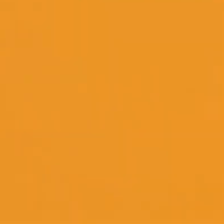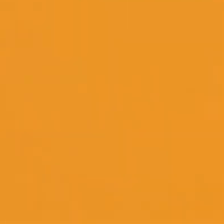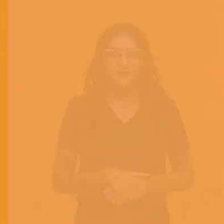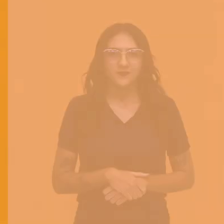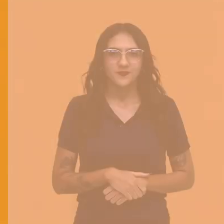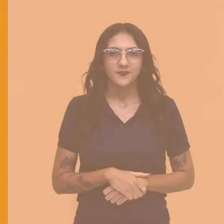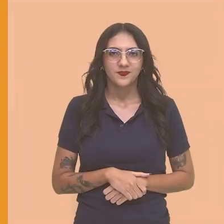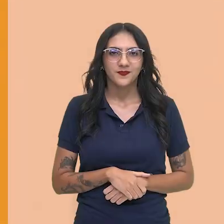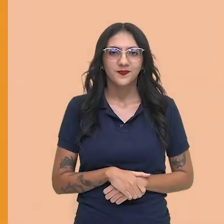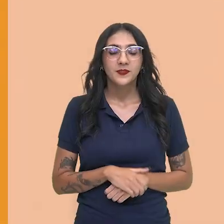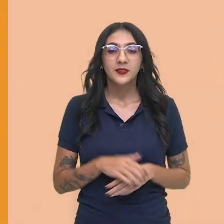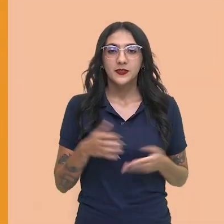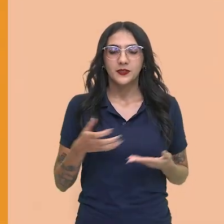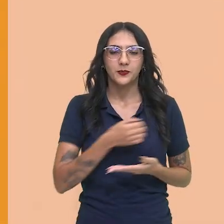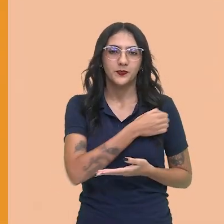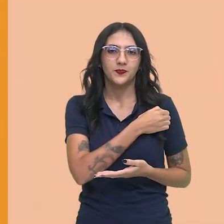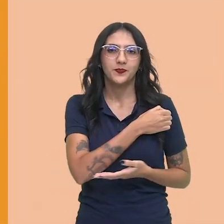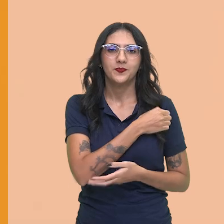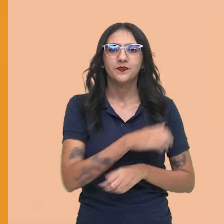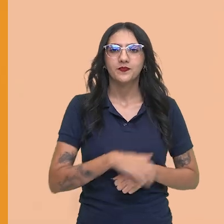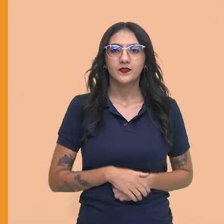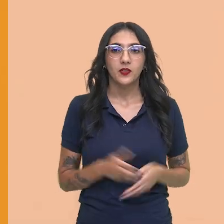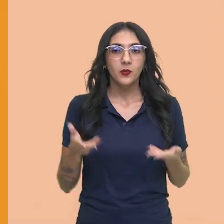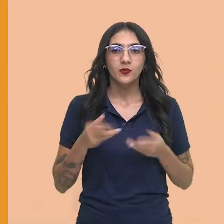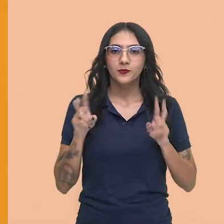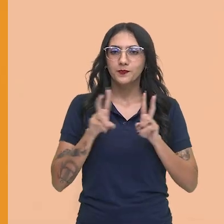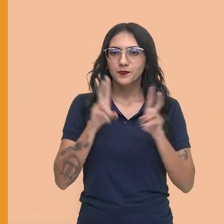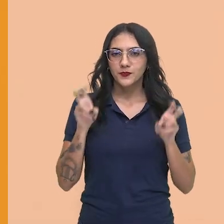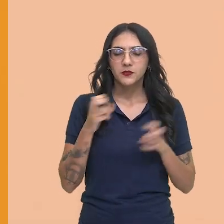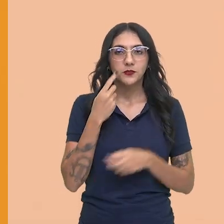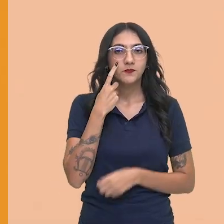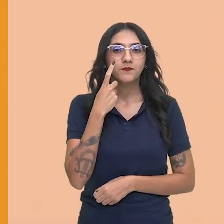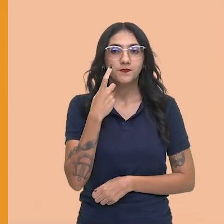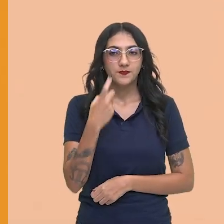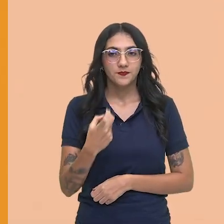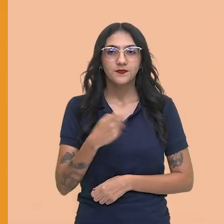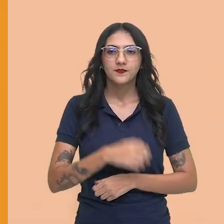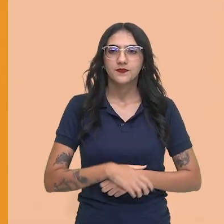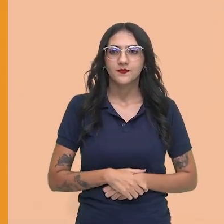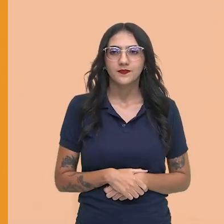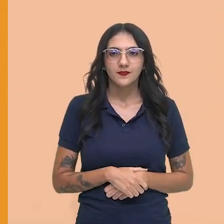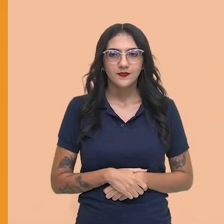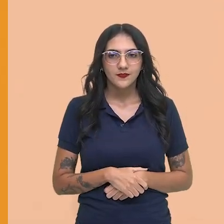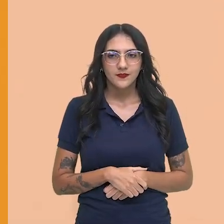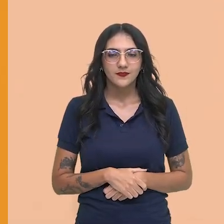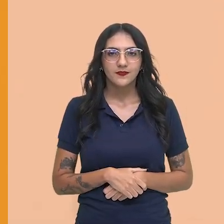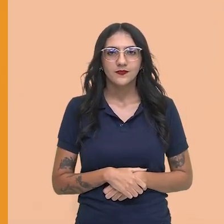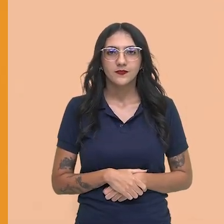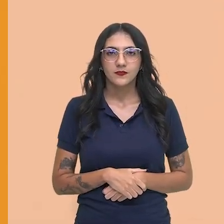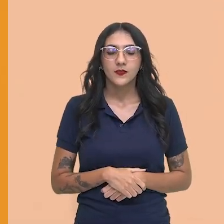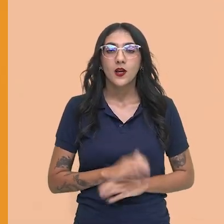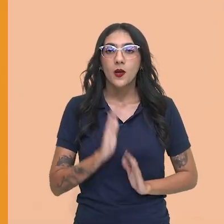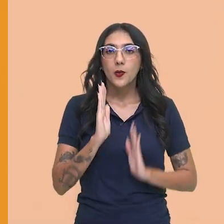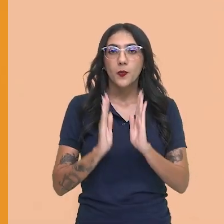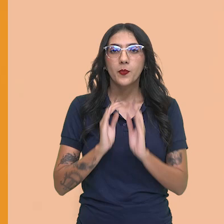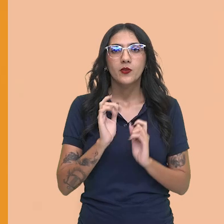Então, alunos, hoje a gente vai falar de um assunto muito interessante, tá? Que é sobre a